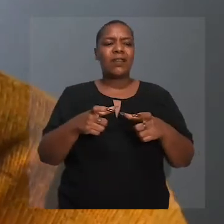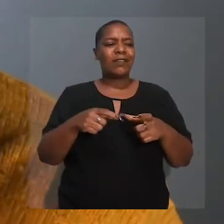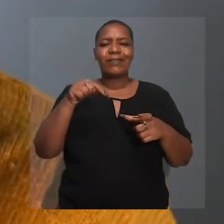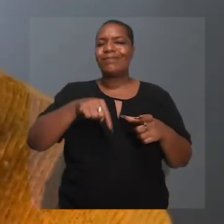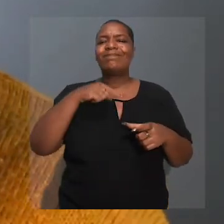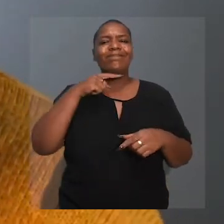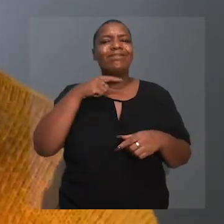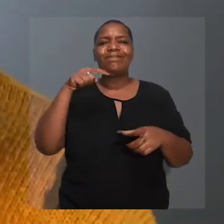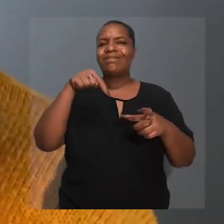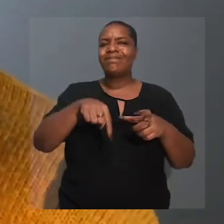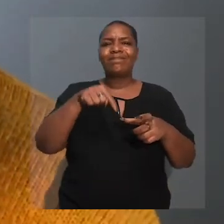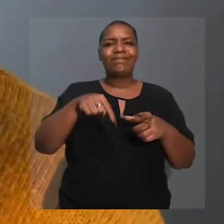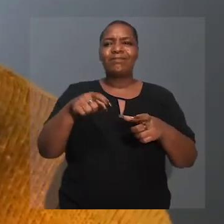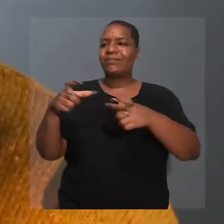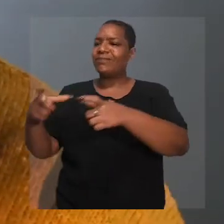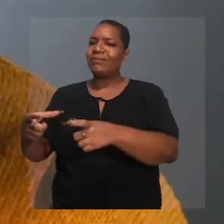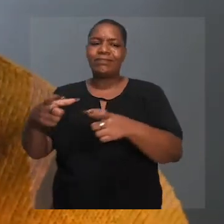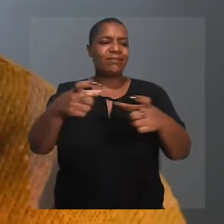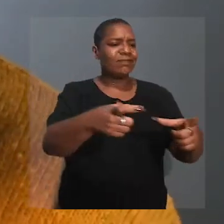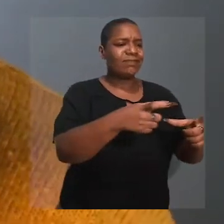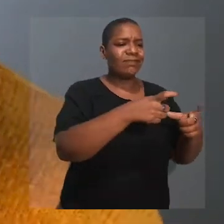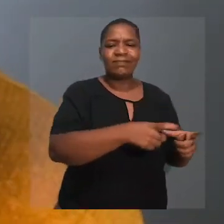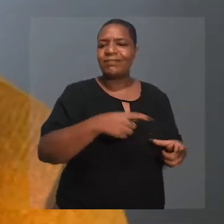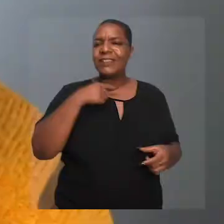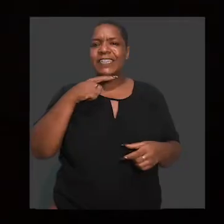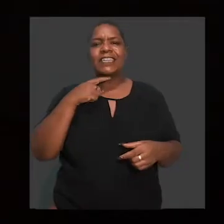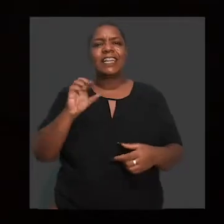Um buraco que não cabe aqui. Nem em mim.